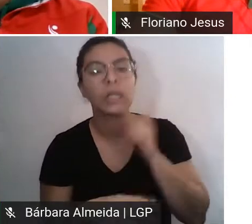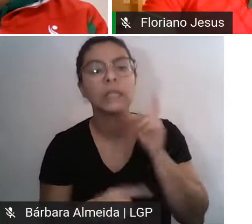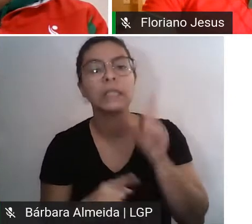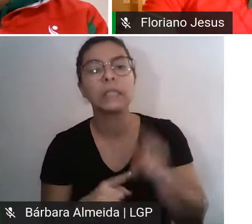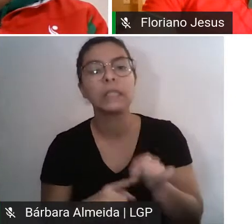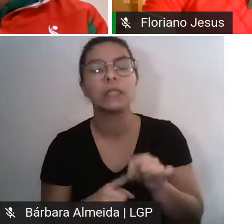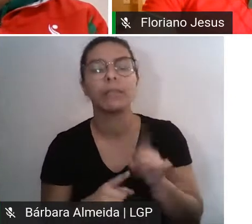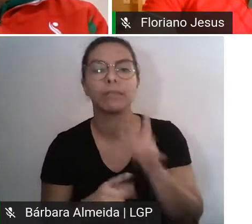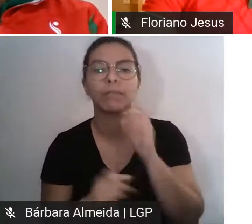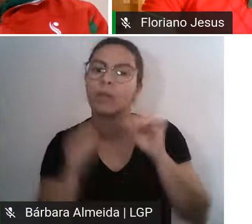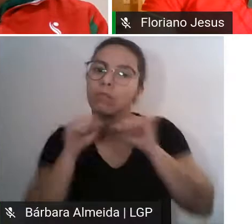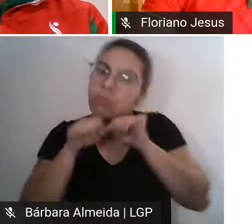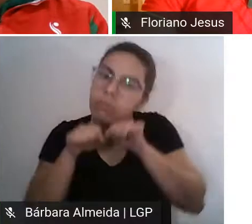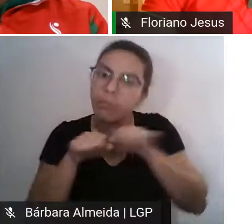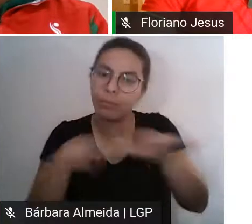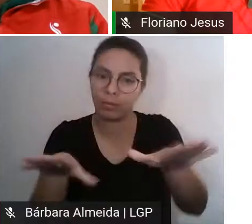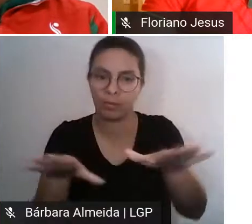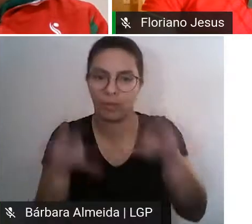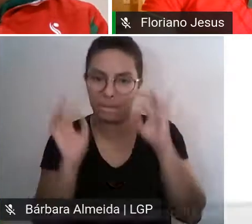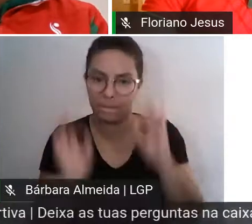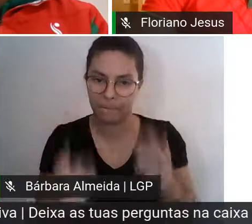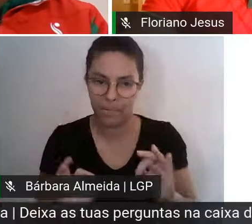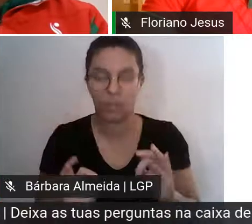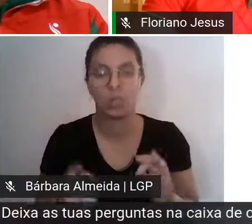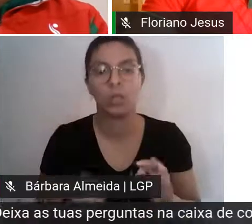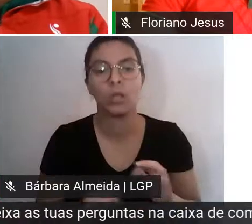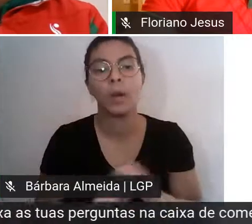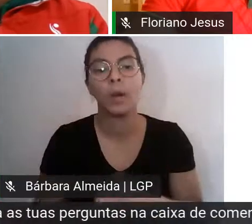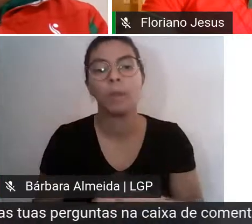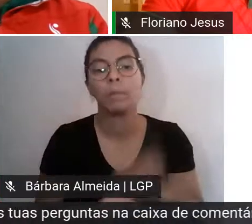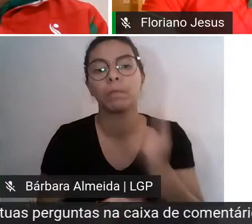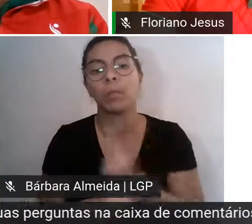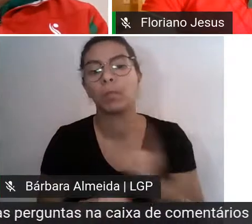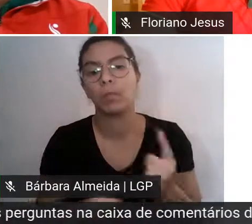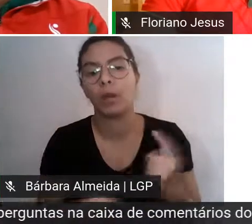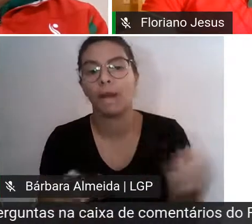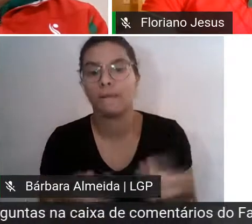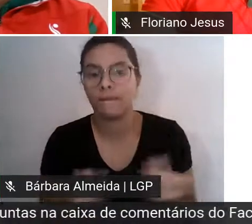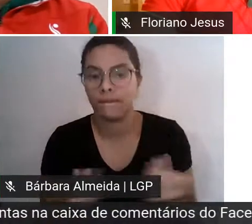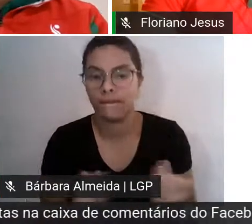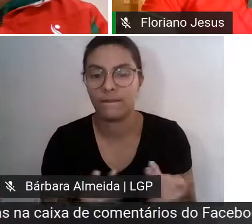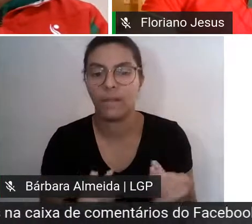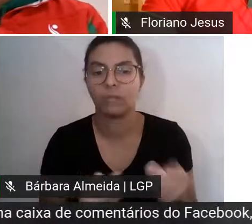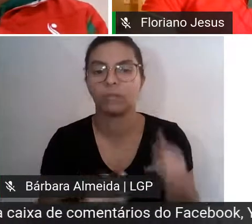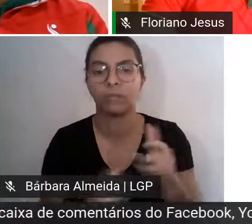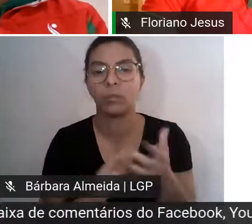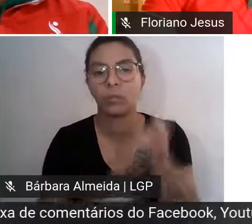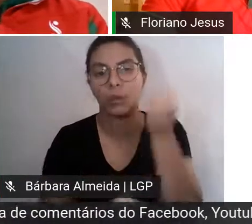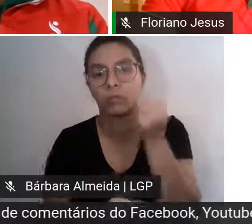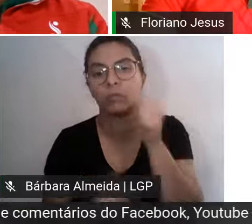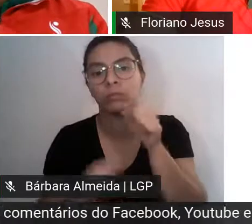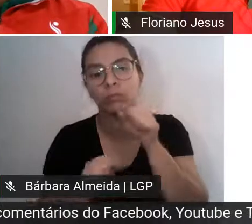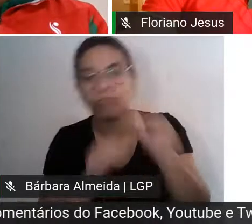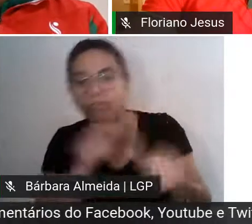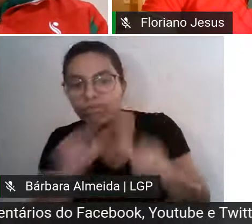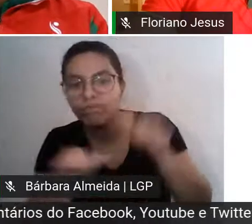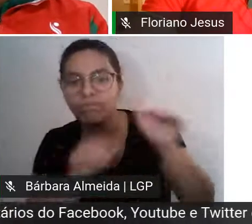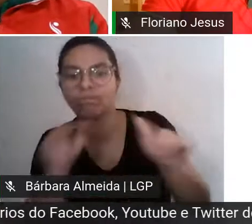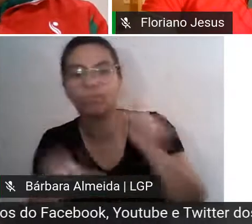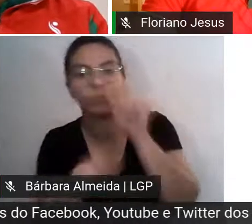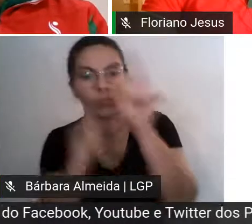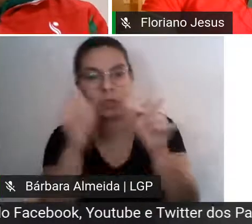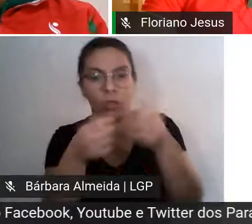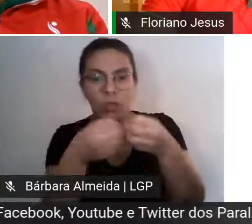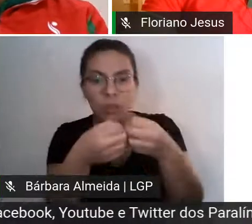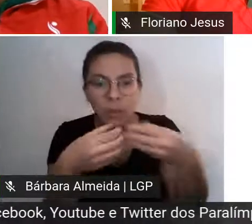vertente do badminton. Porque conseguimos chegar a mais pessoas,